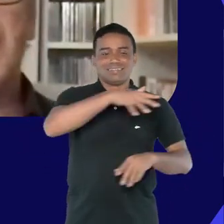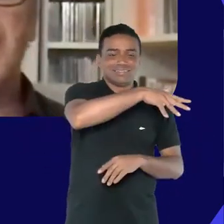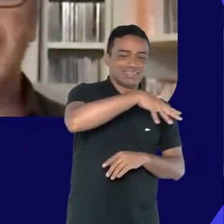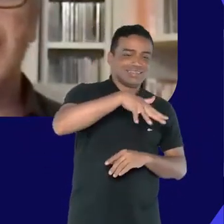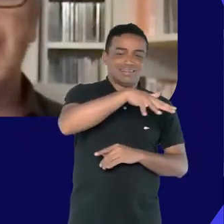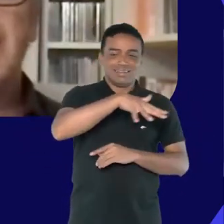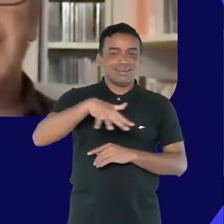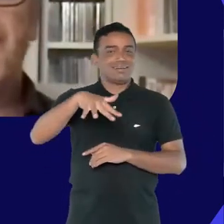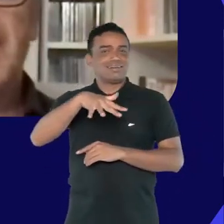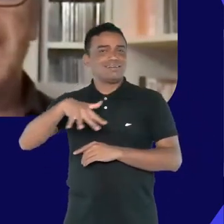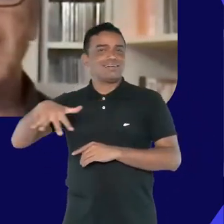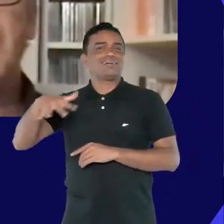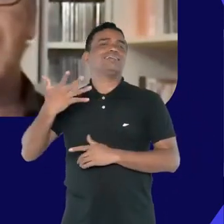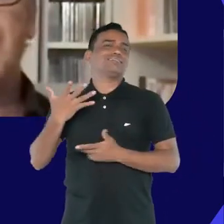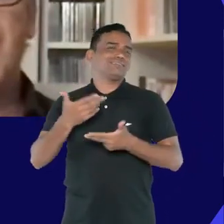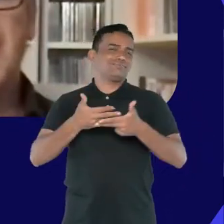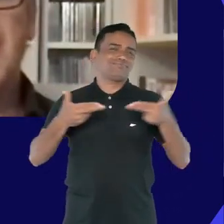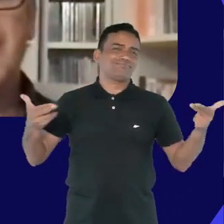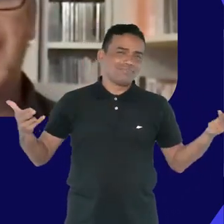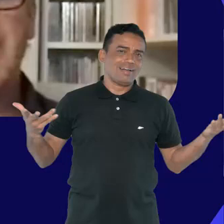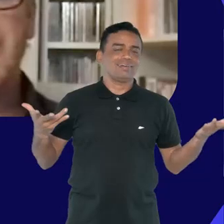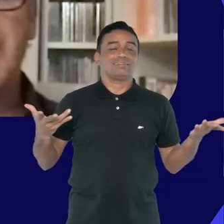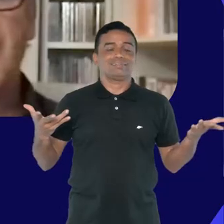dimensões, tem várias